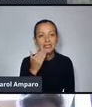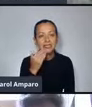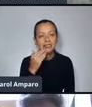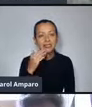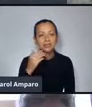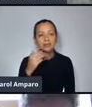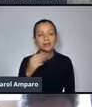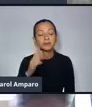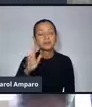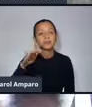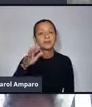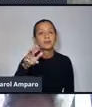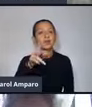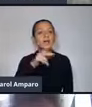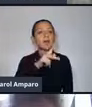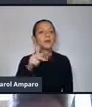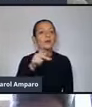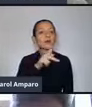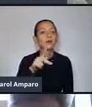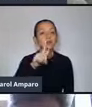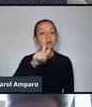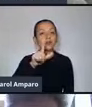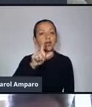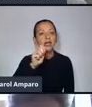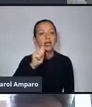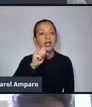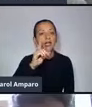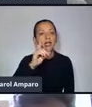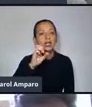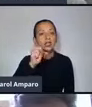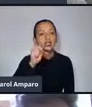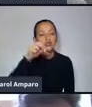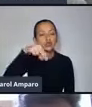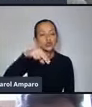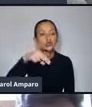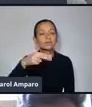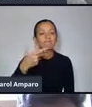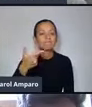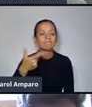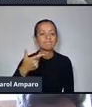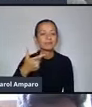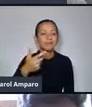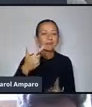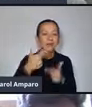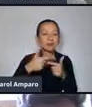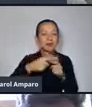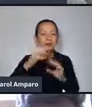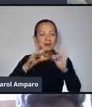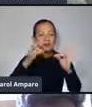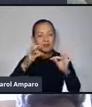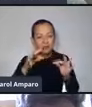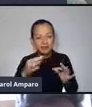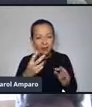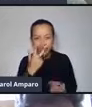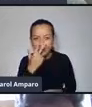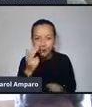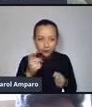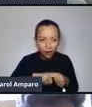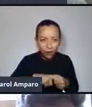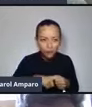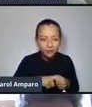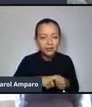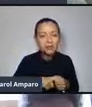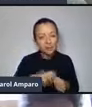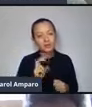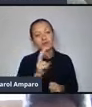Mestre Gladson, estamos com alguns probleminhas aí. Está travando agora, deixa eu ver. Oi, voltou.